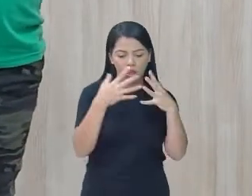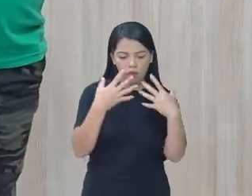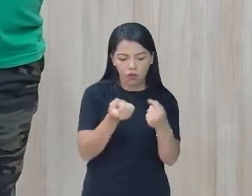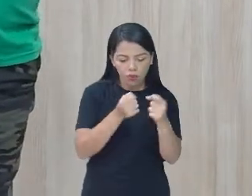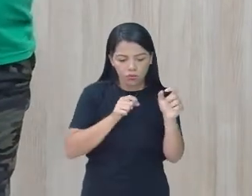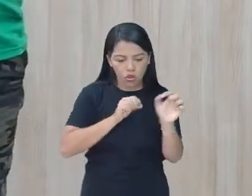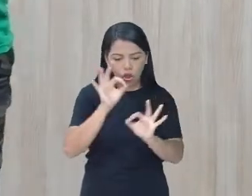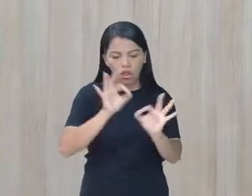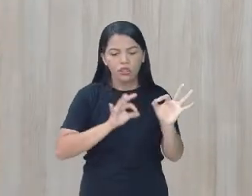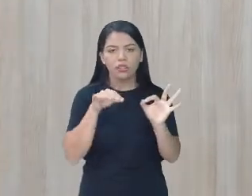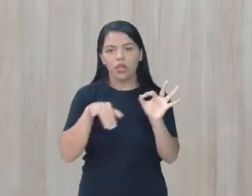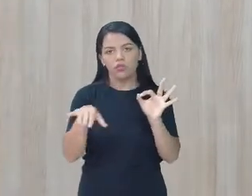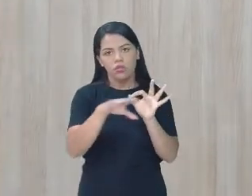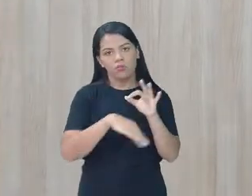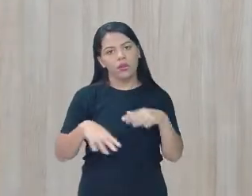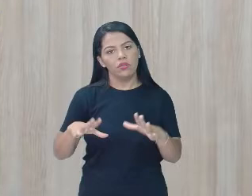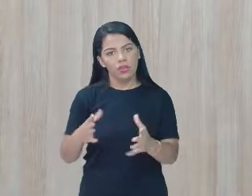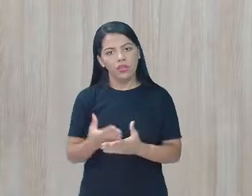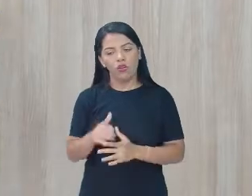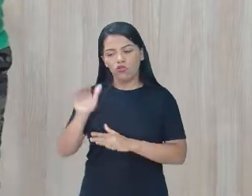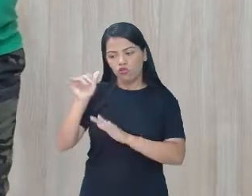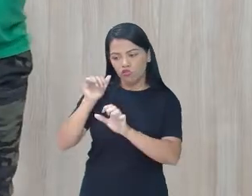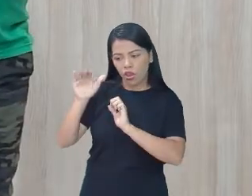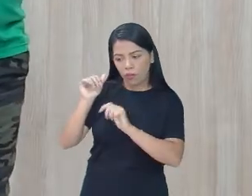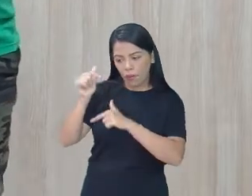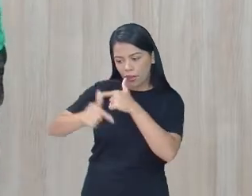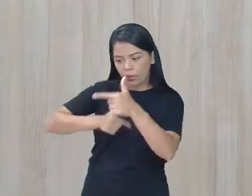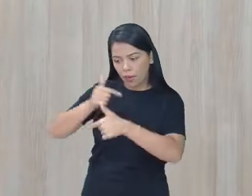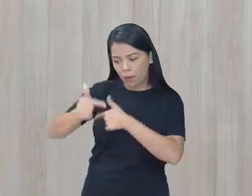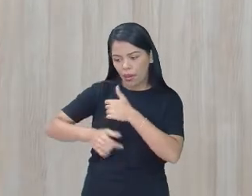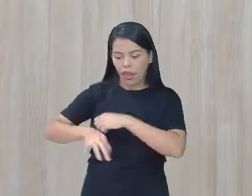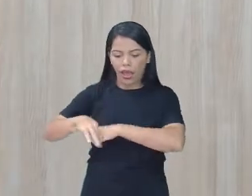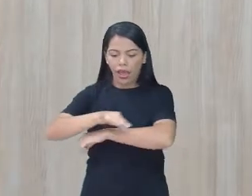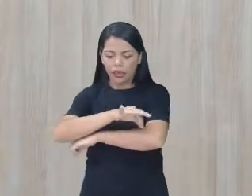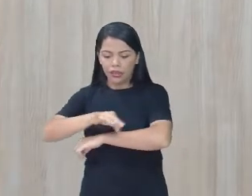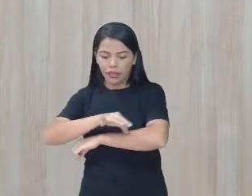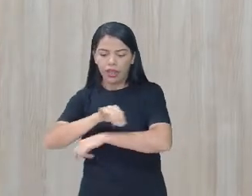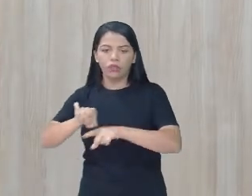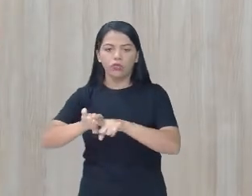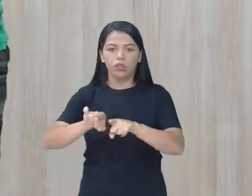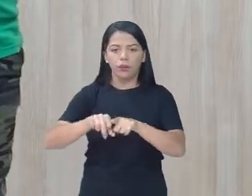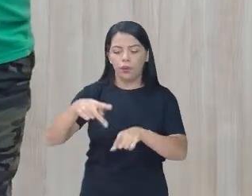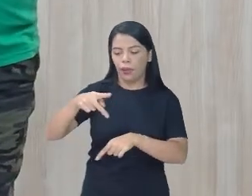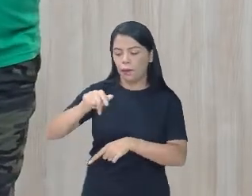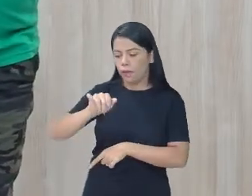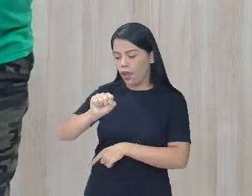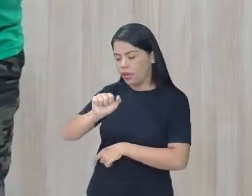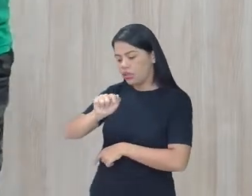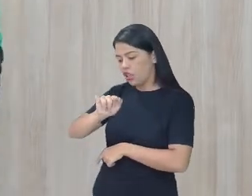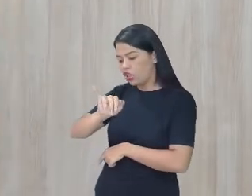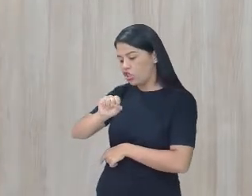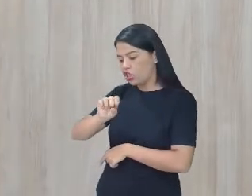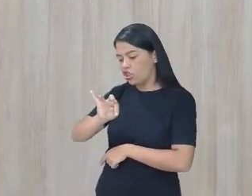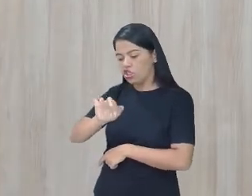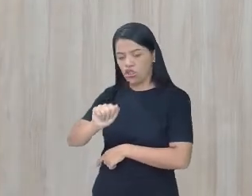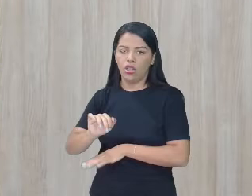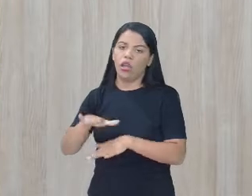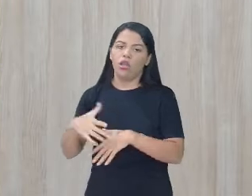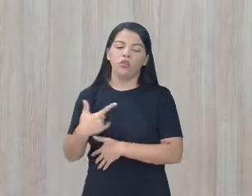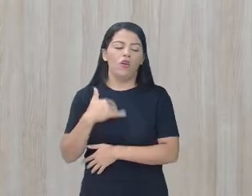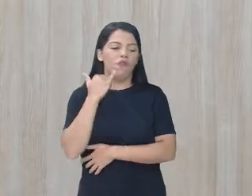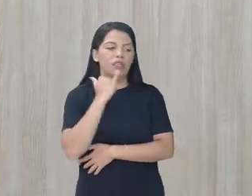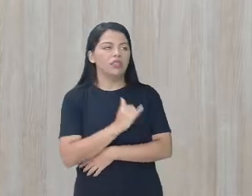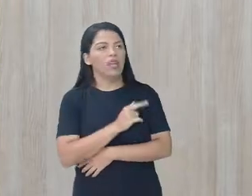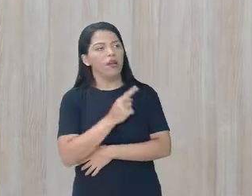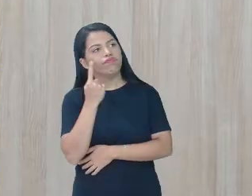espaço. Aí vai contratar não somente arquitetos, né, mas também os paisagistas. Então, o paisagista ele vai dizer, ó, eu acho